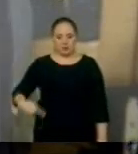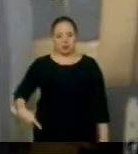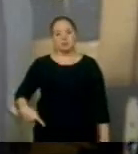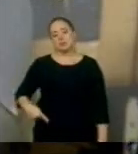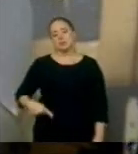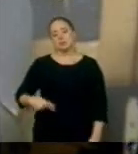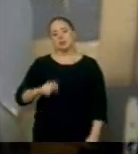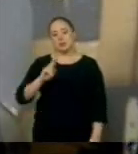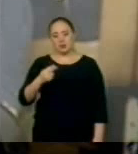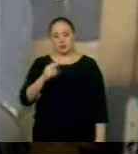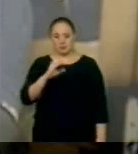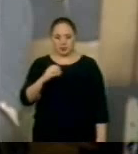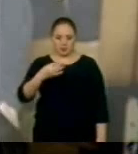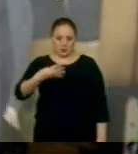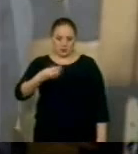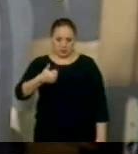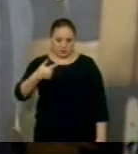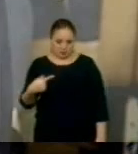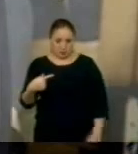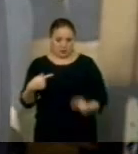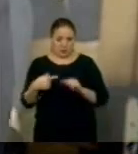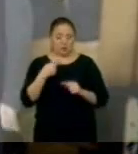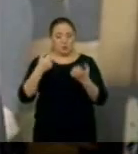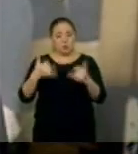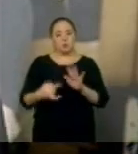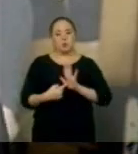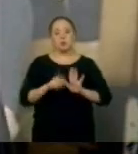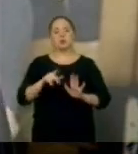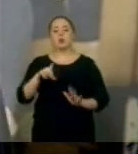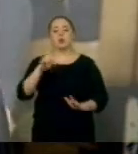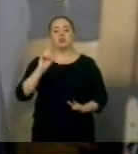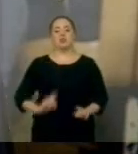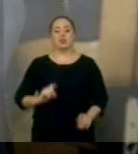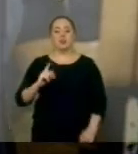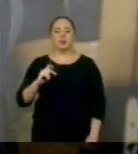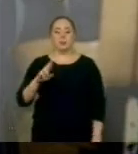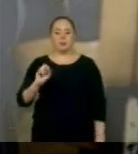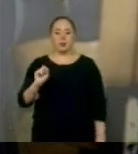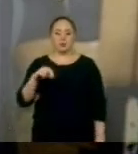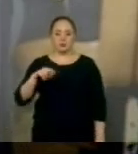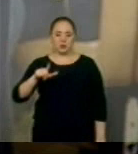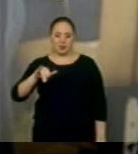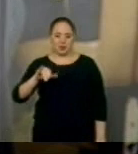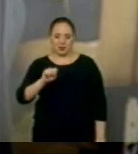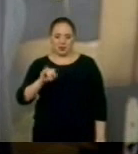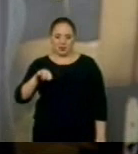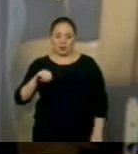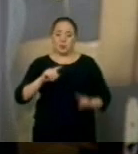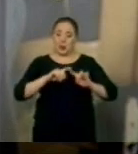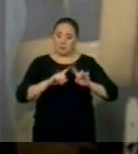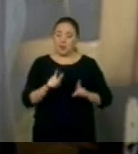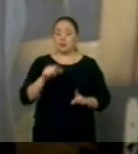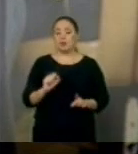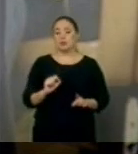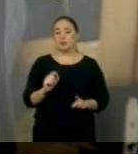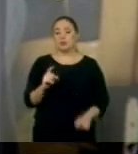corpus 89.417, quando se destacou que não se trata de direito personalíssimo de parlamentar, mas de prerrogativa que